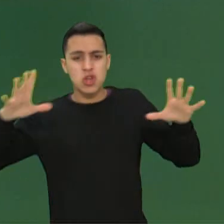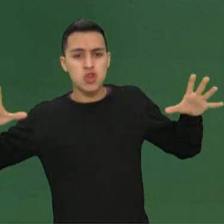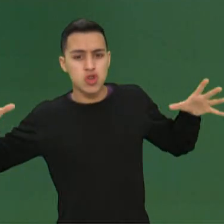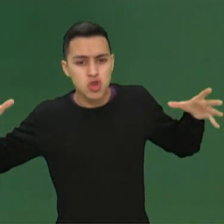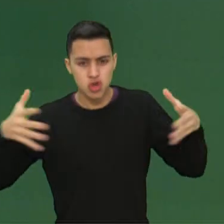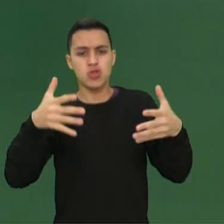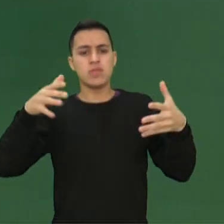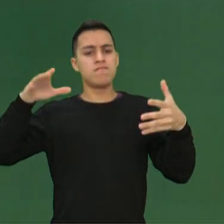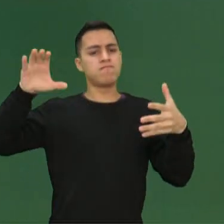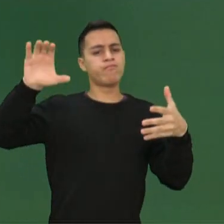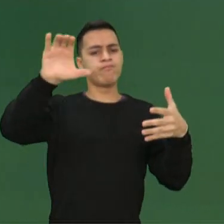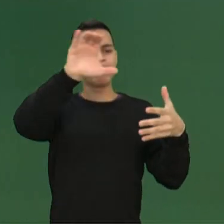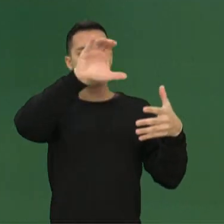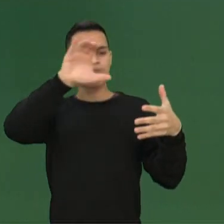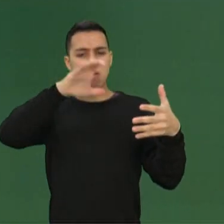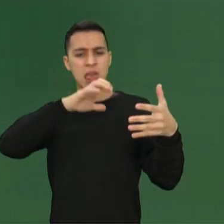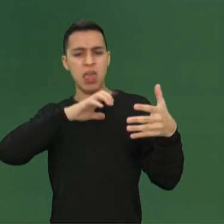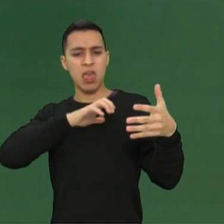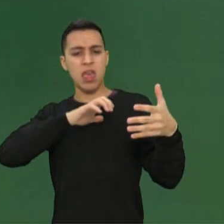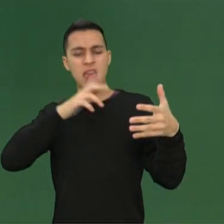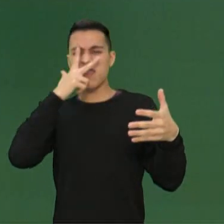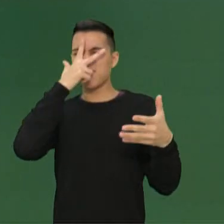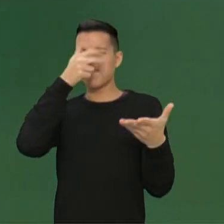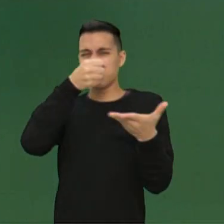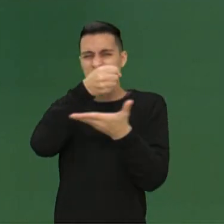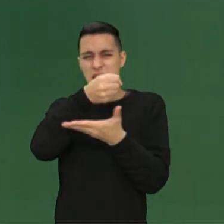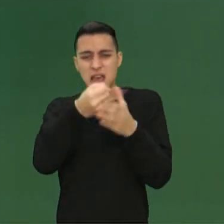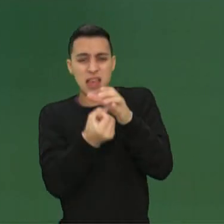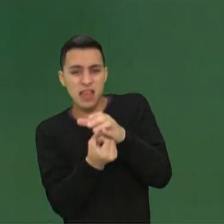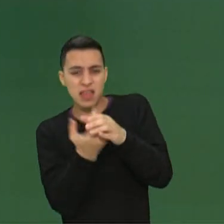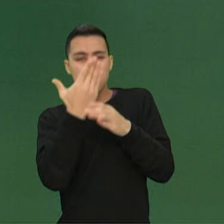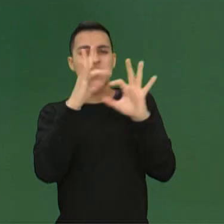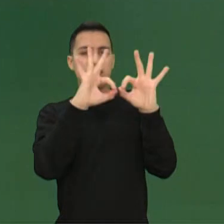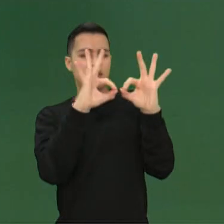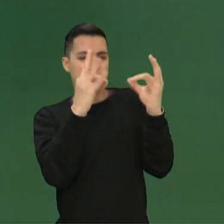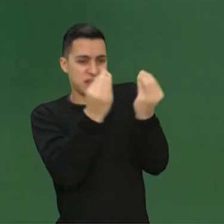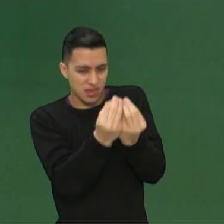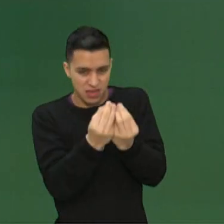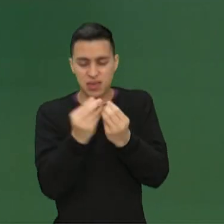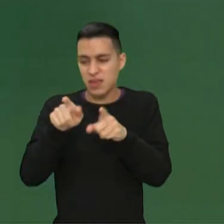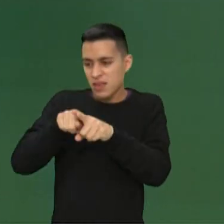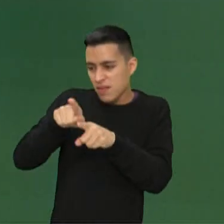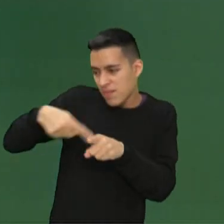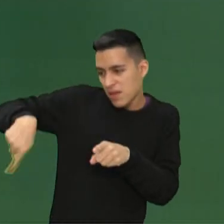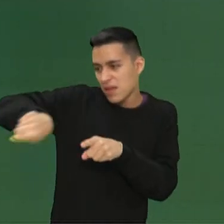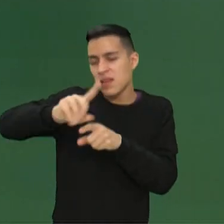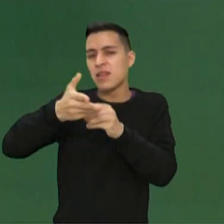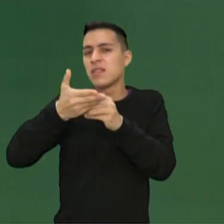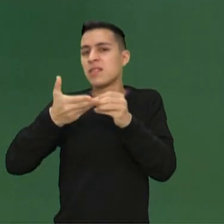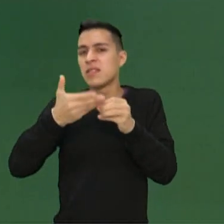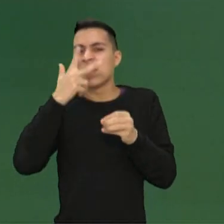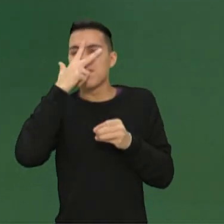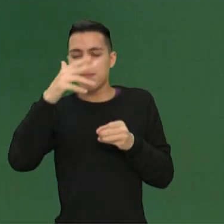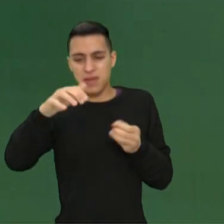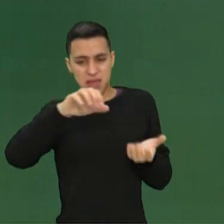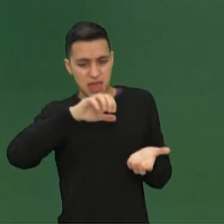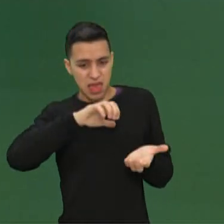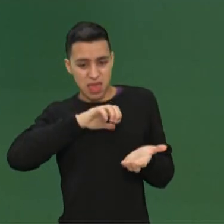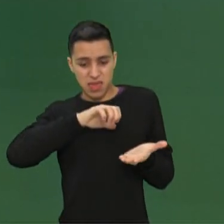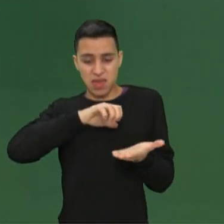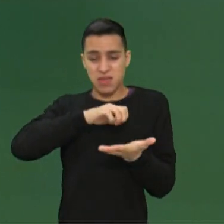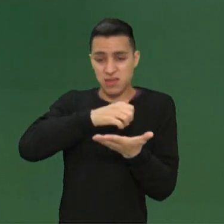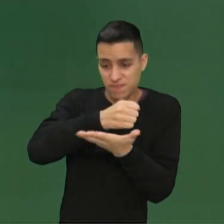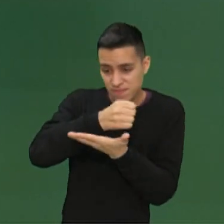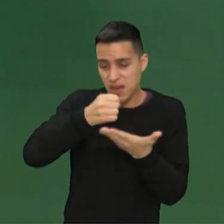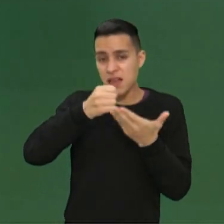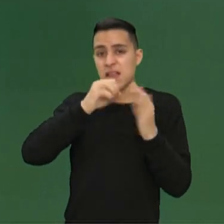a eticidade enquanto a base para a formação da família e do Estado, ou seja, a ética como base da família